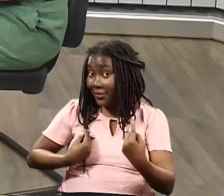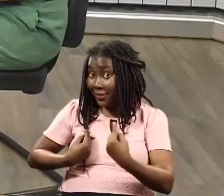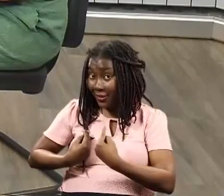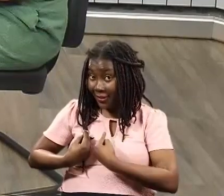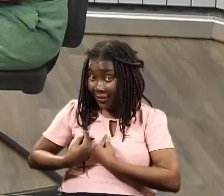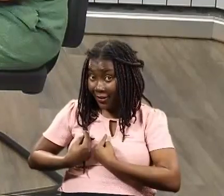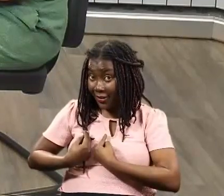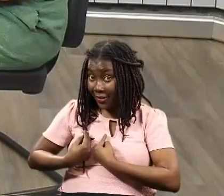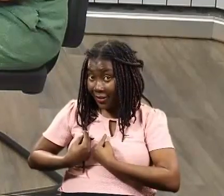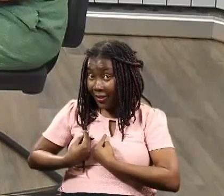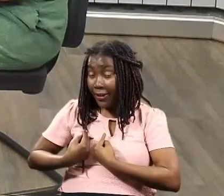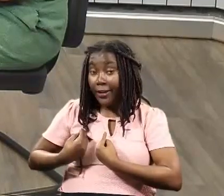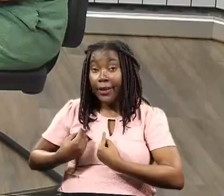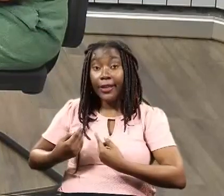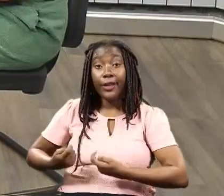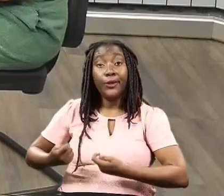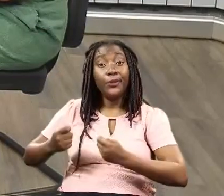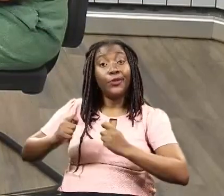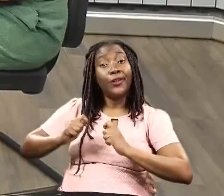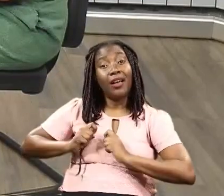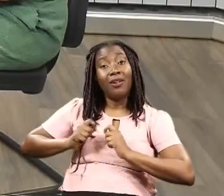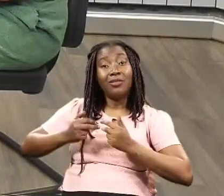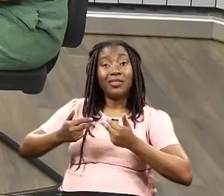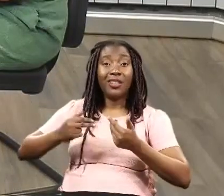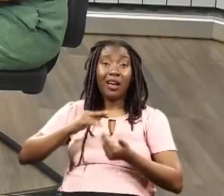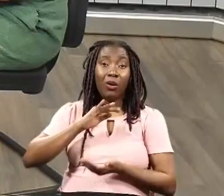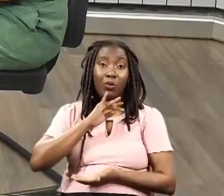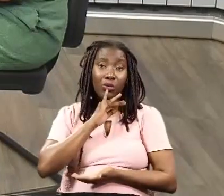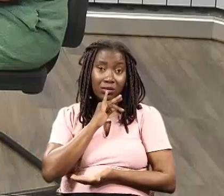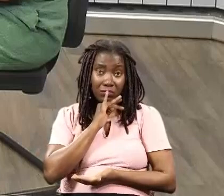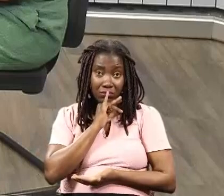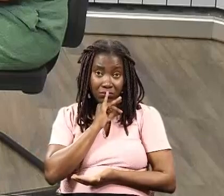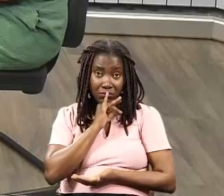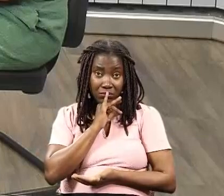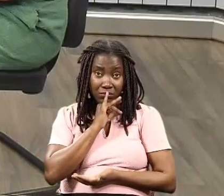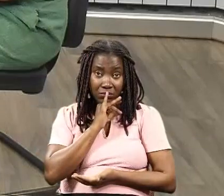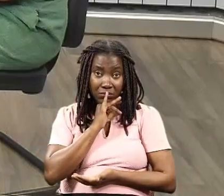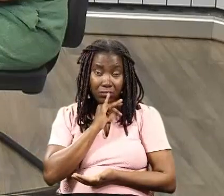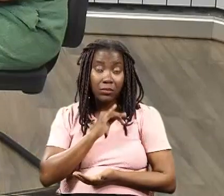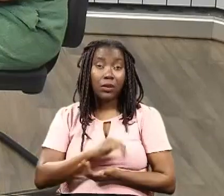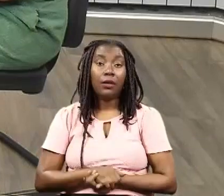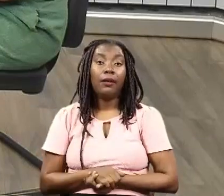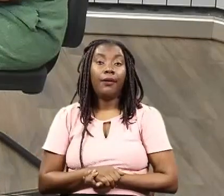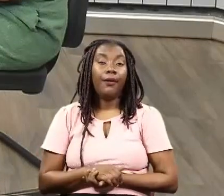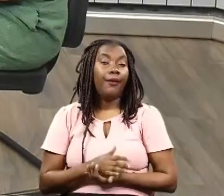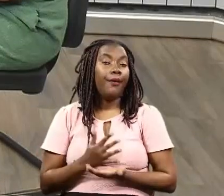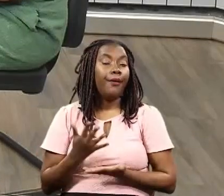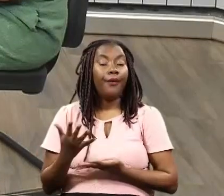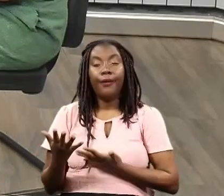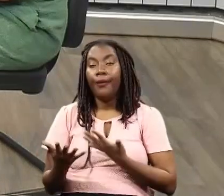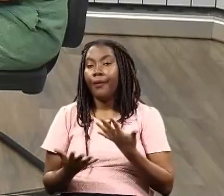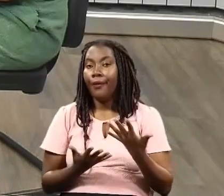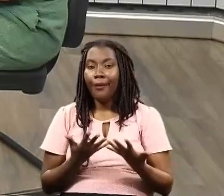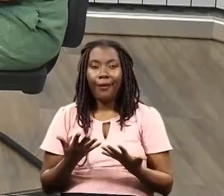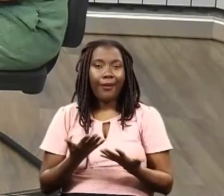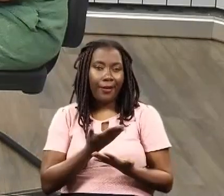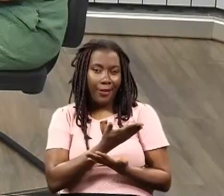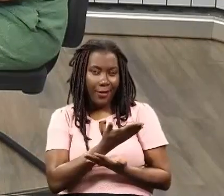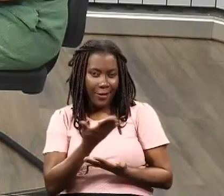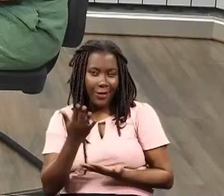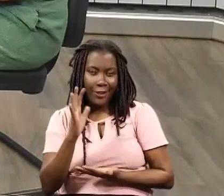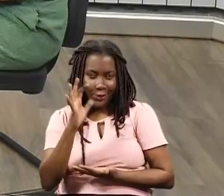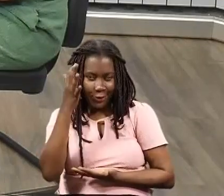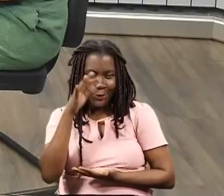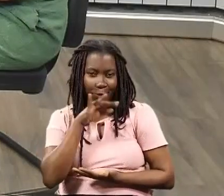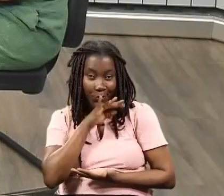assim, e nos causar algo de ruim. E entre essas situações ruins,